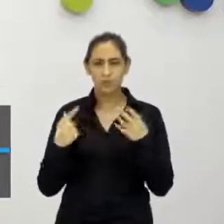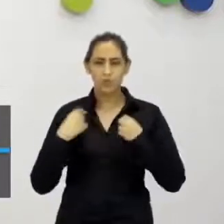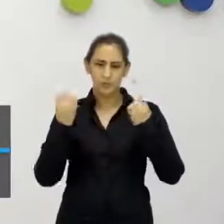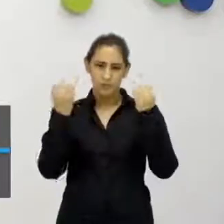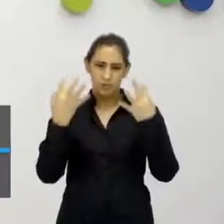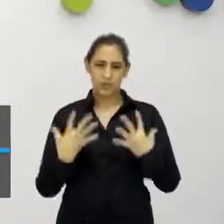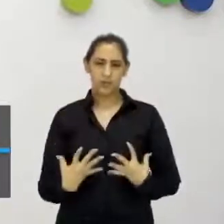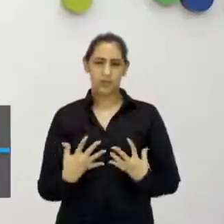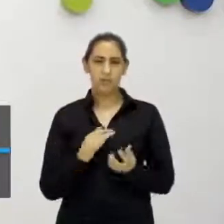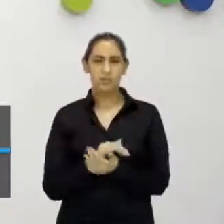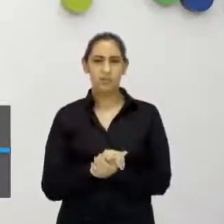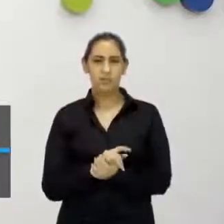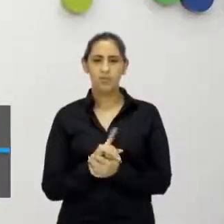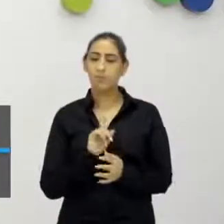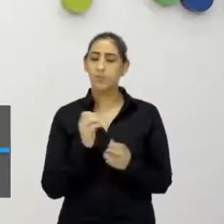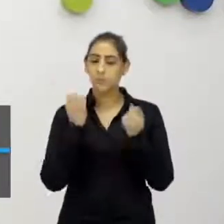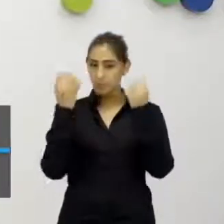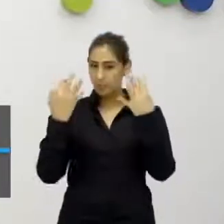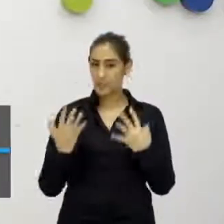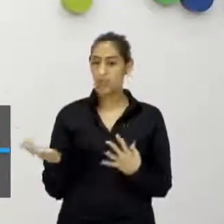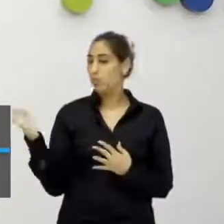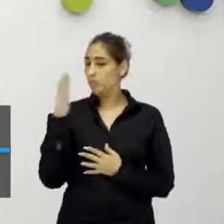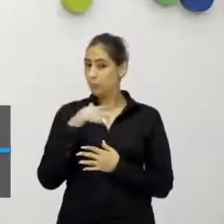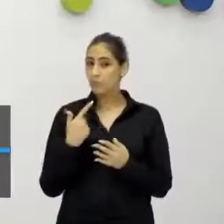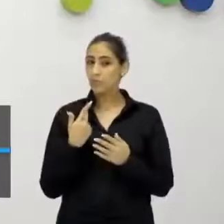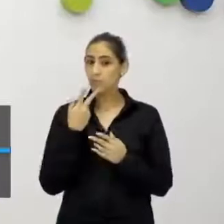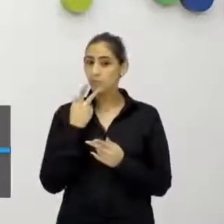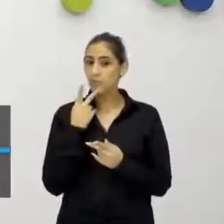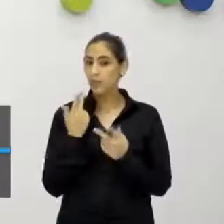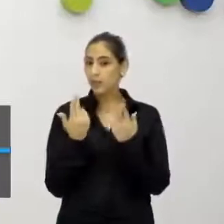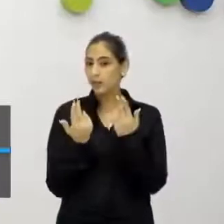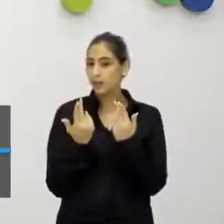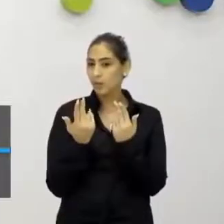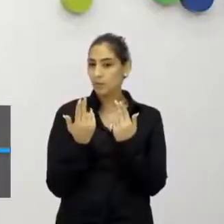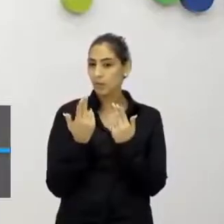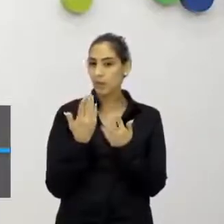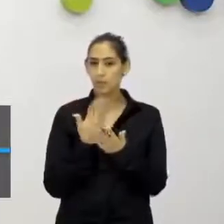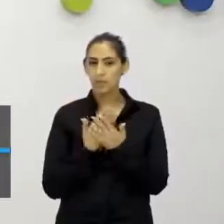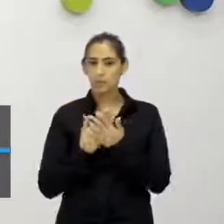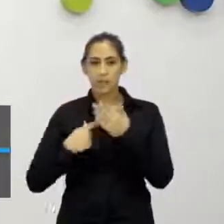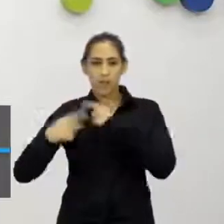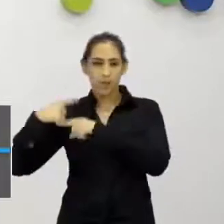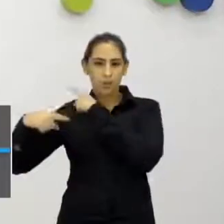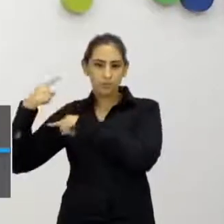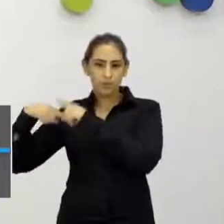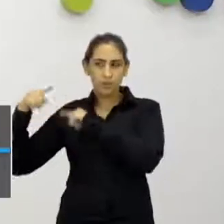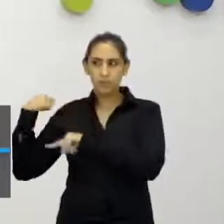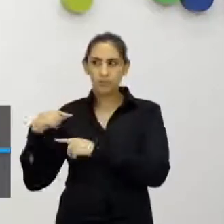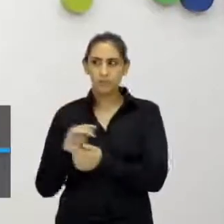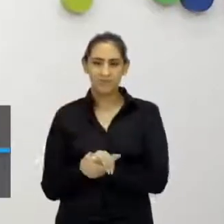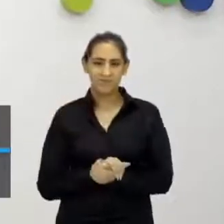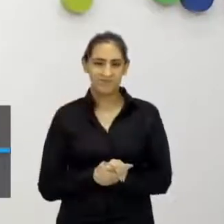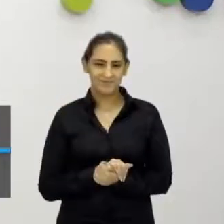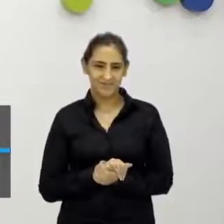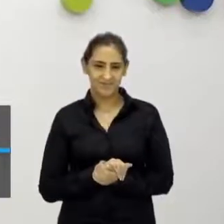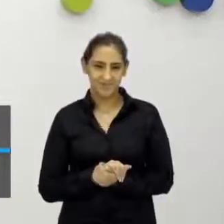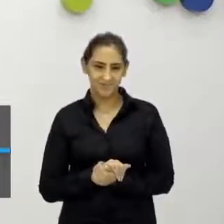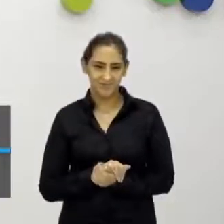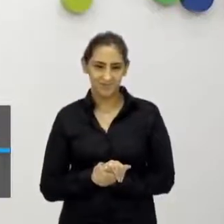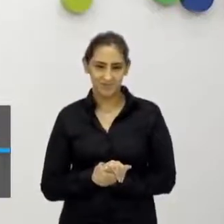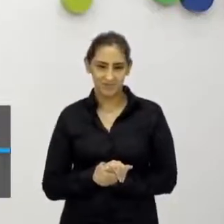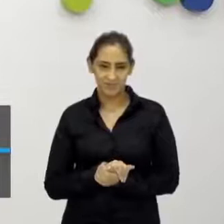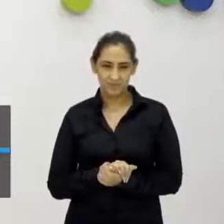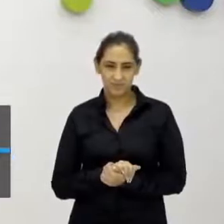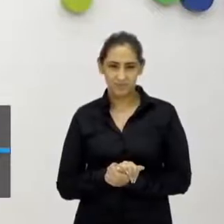explicar. Aliás, explicar não, vou retomar, porque a aula de hoje é quase que toda de retomada para a gente organizar um pensamento e levar esse pensamento